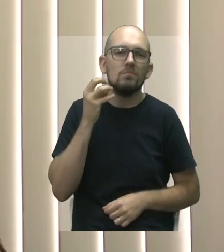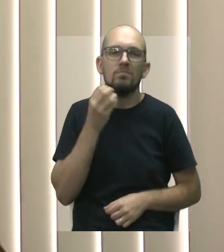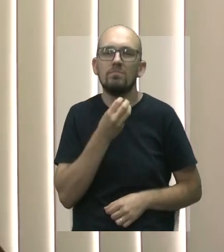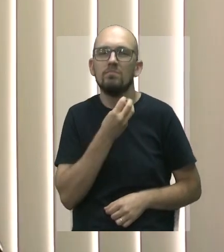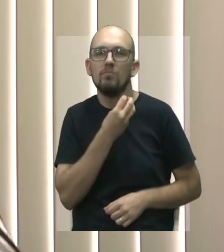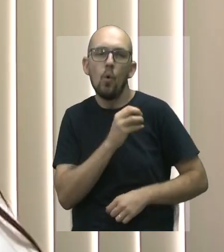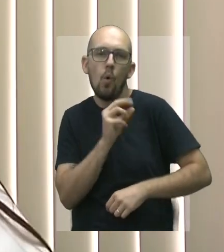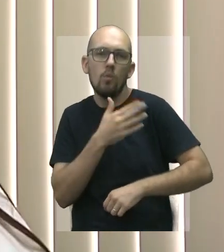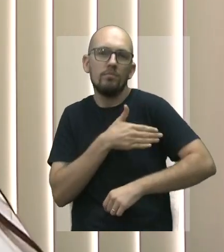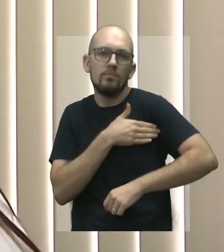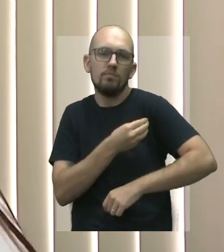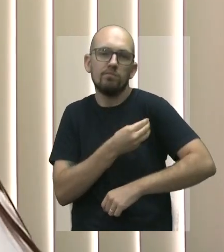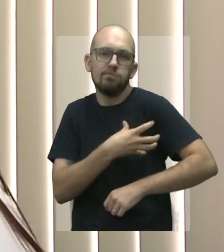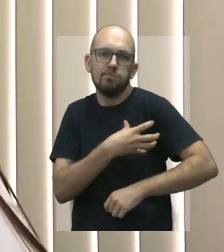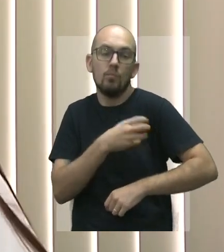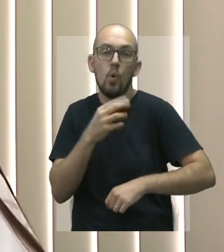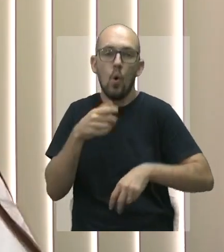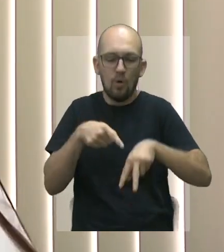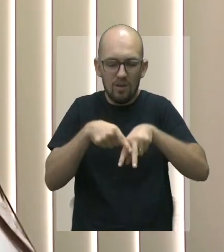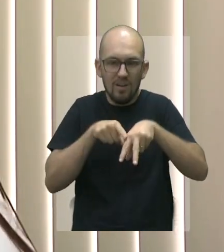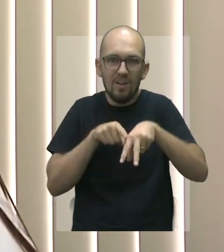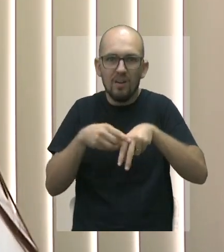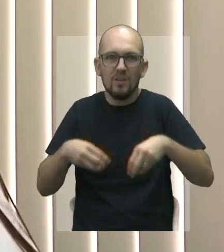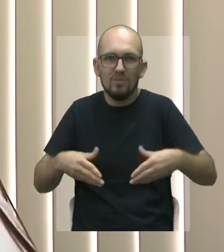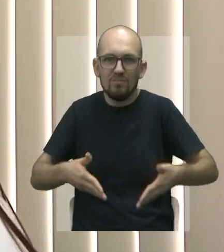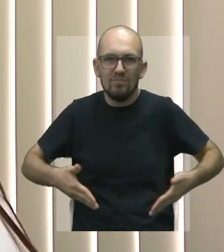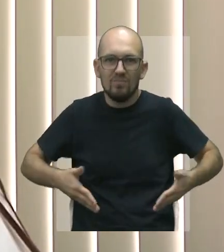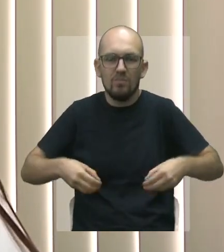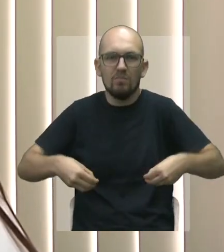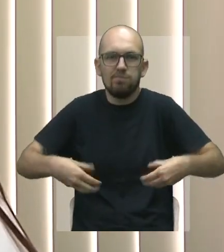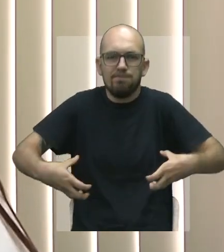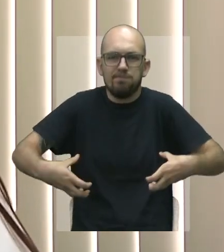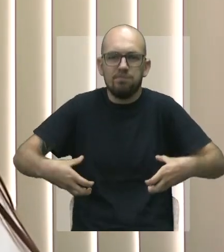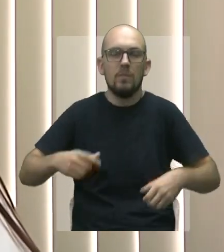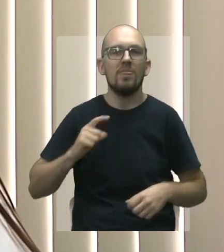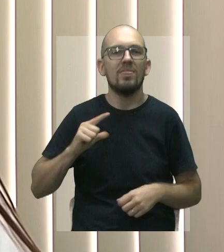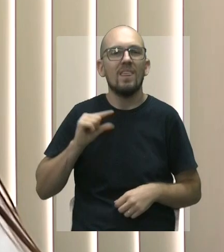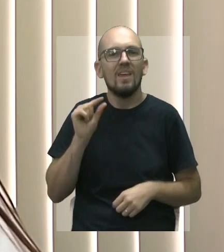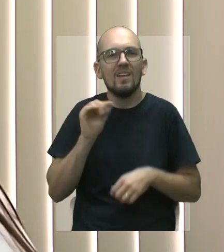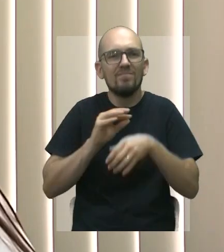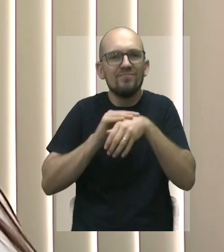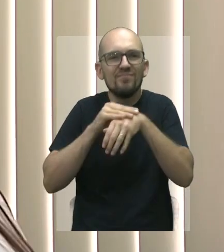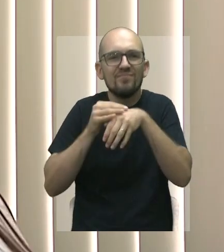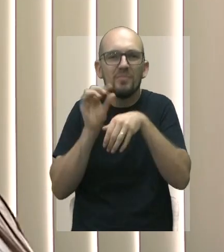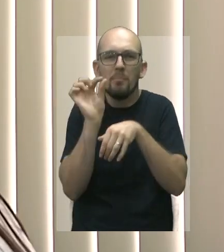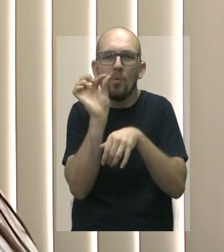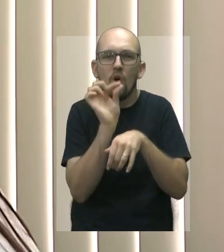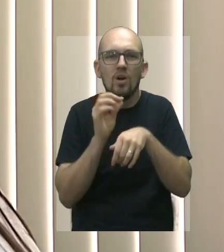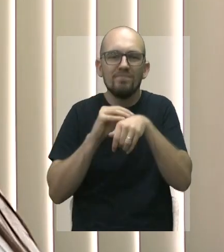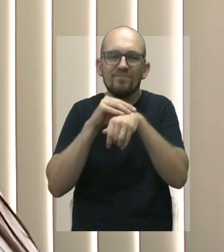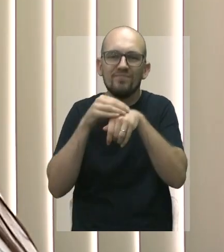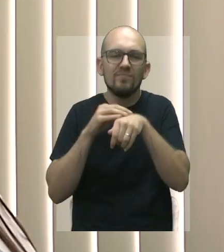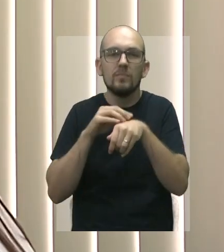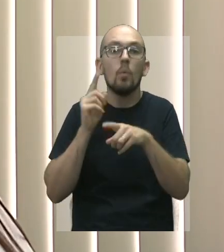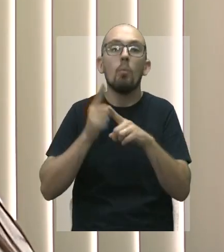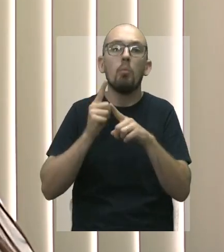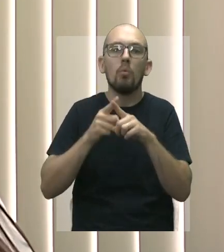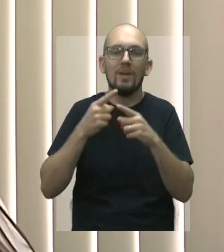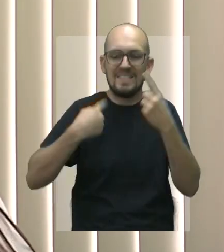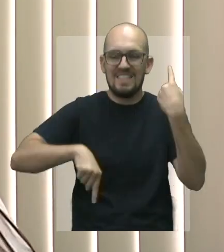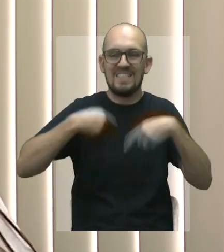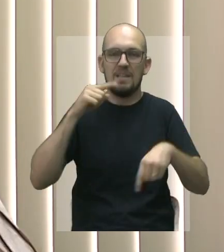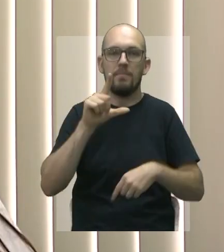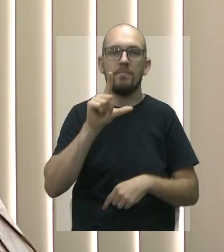região das axilas, na região inguinal, e eles fazem parte do sistema linfático. O sistema linfático é composto